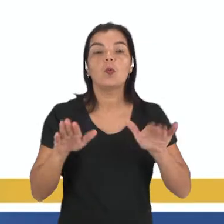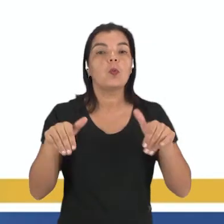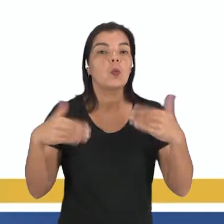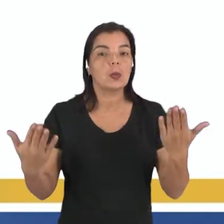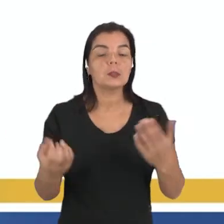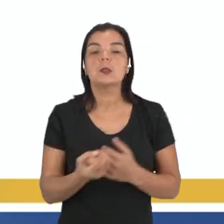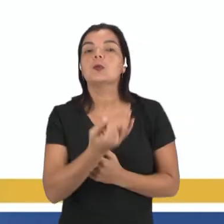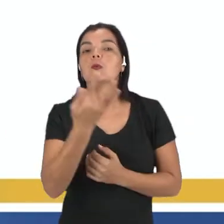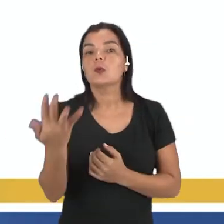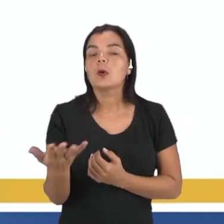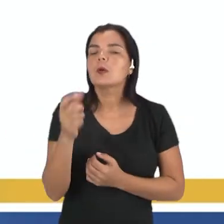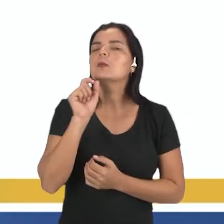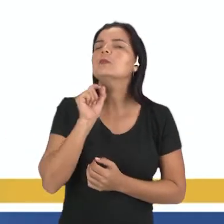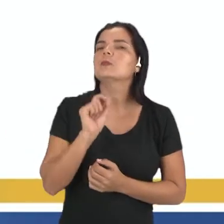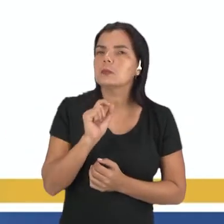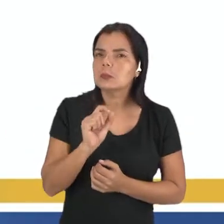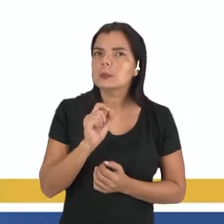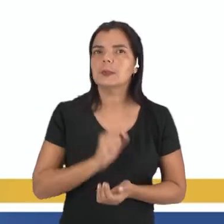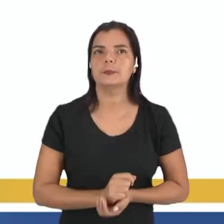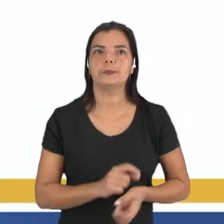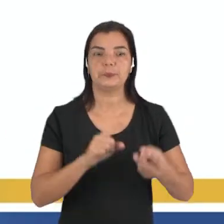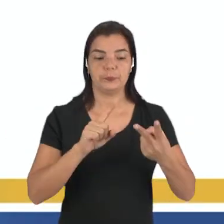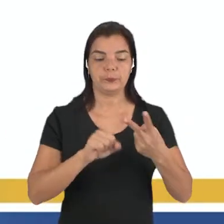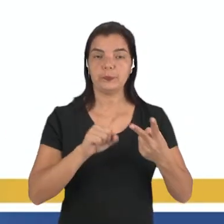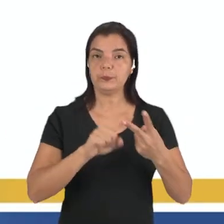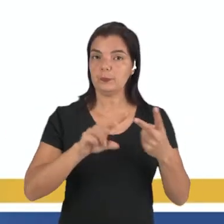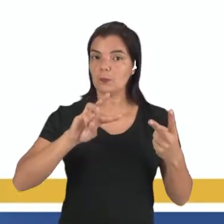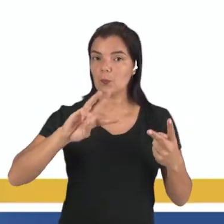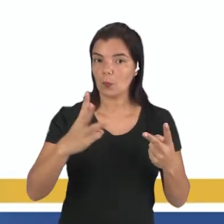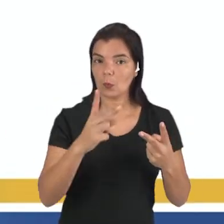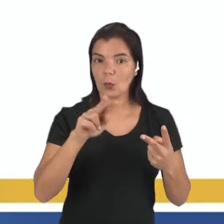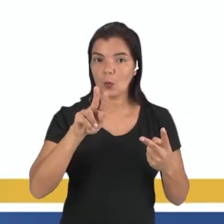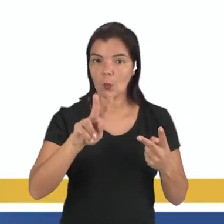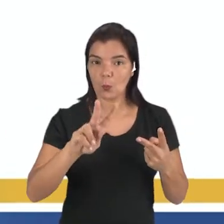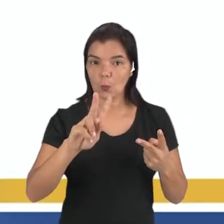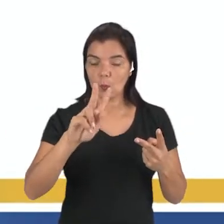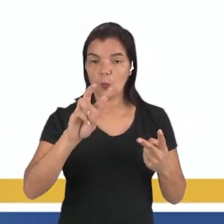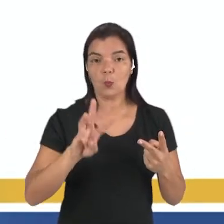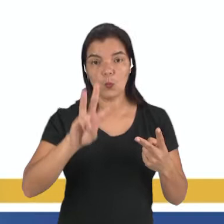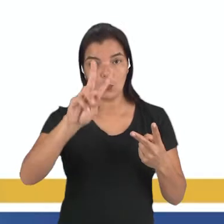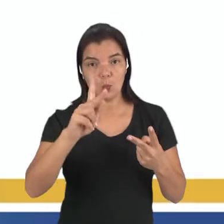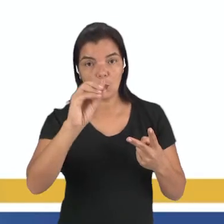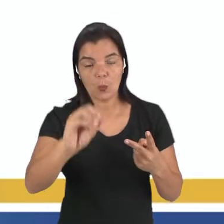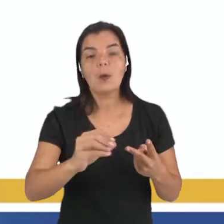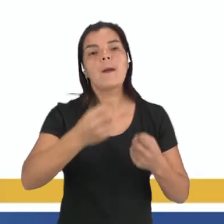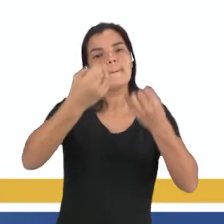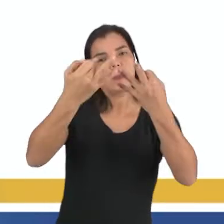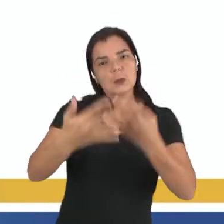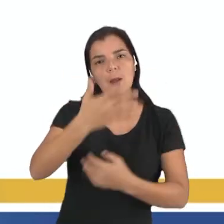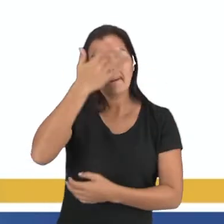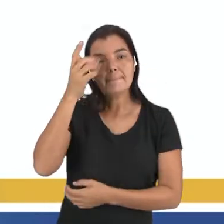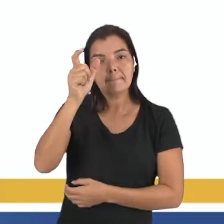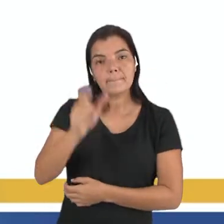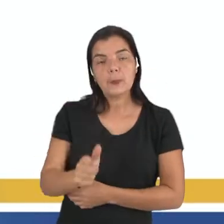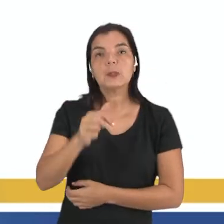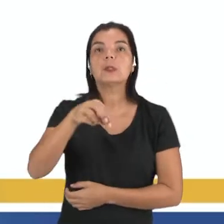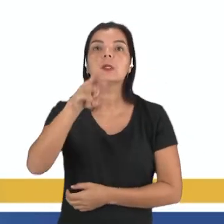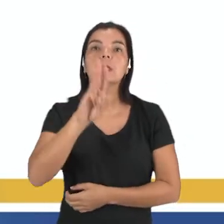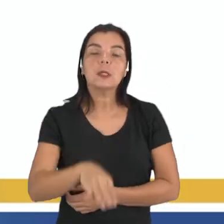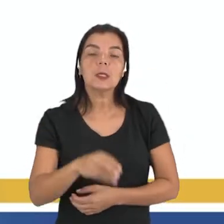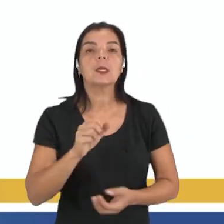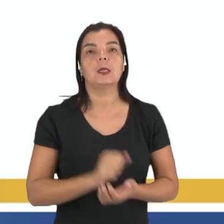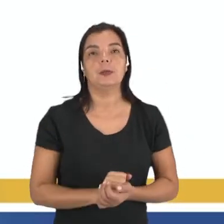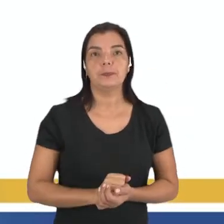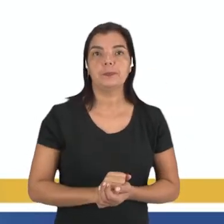qual, quais ou o que. O who a gente usa para falar de pessoas e vai significar quem.